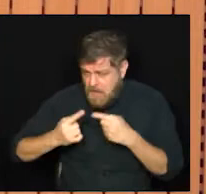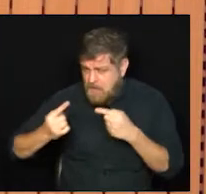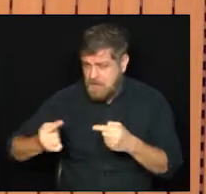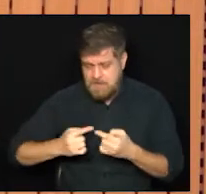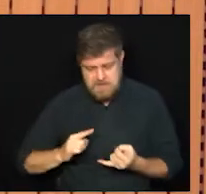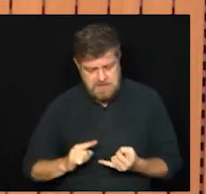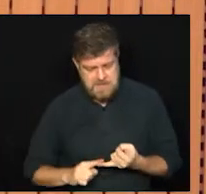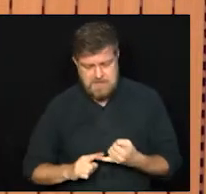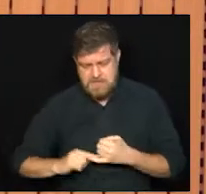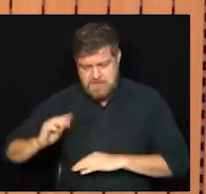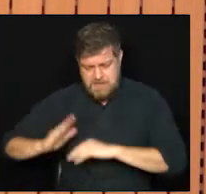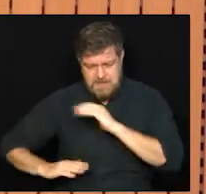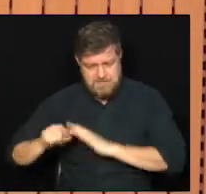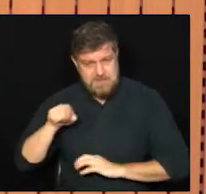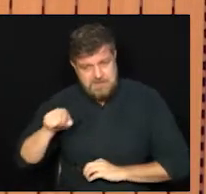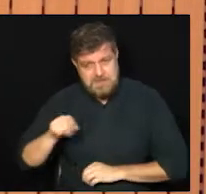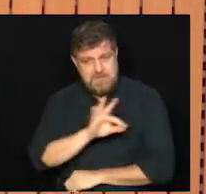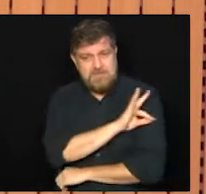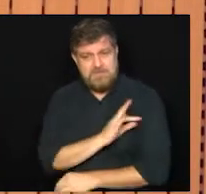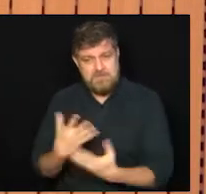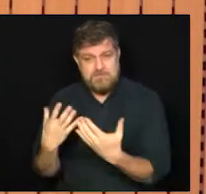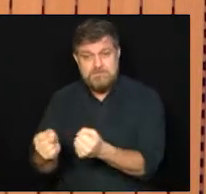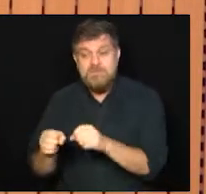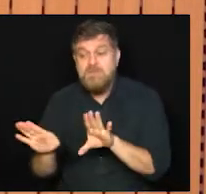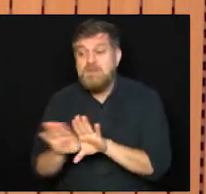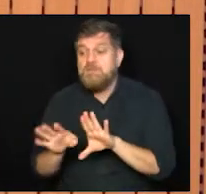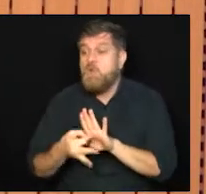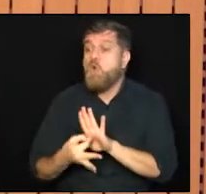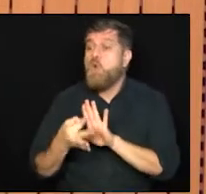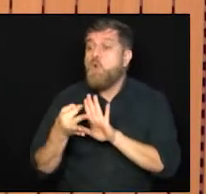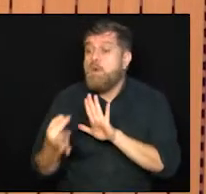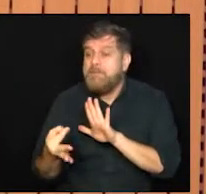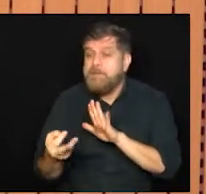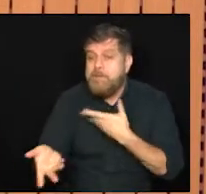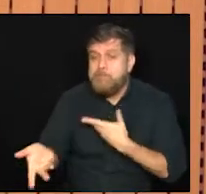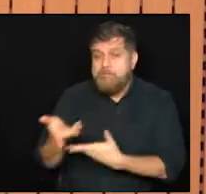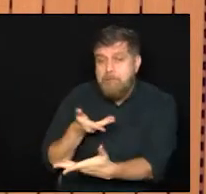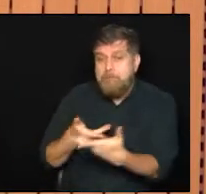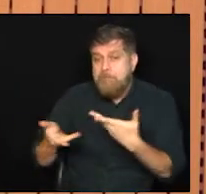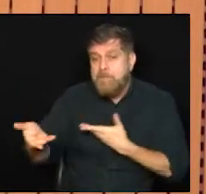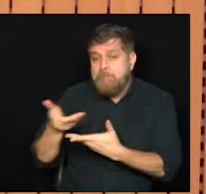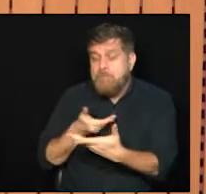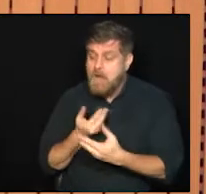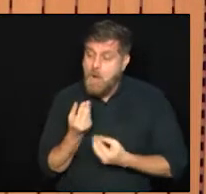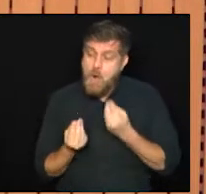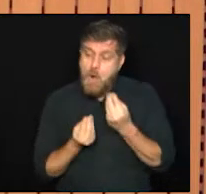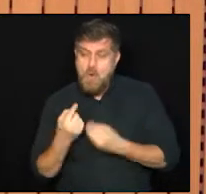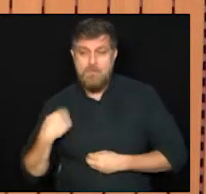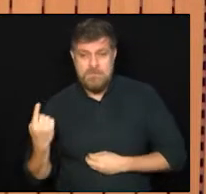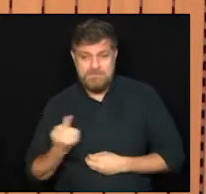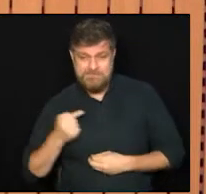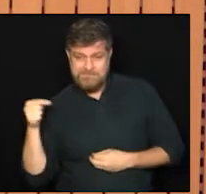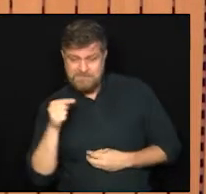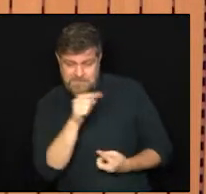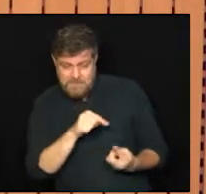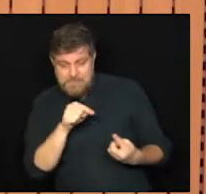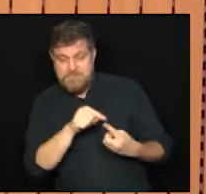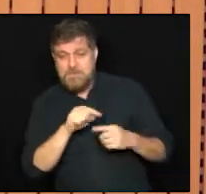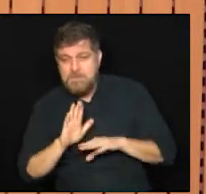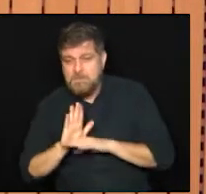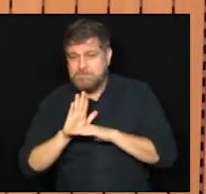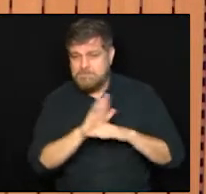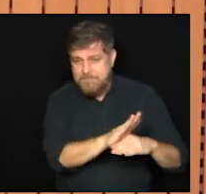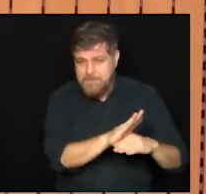medidas adotadas e colher sugestões daquilo que pode ser feito para tentar ajudar